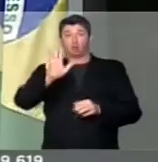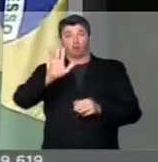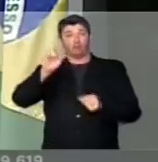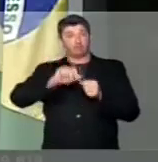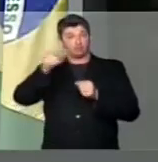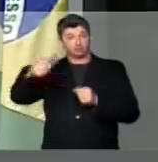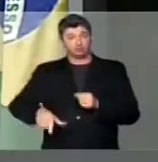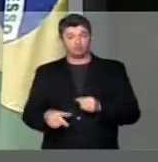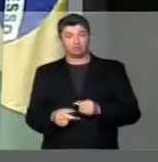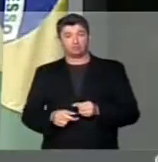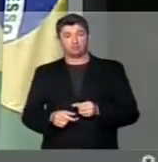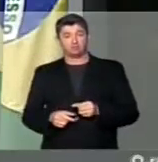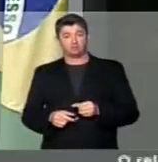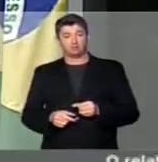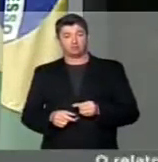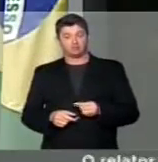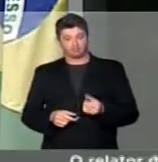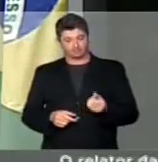uma vez está fazendo?